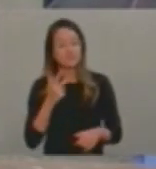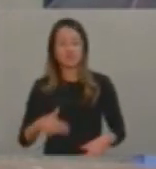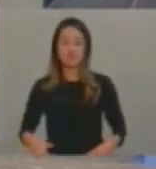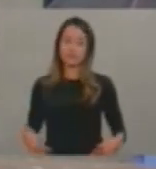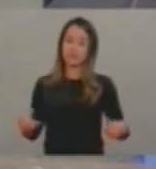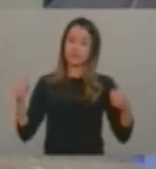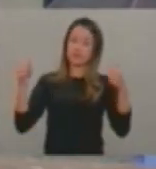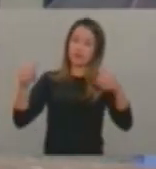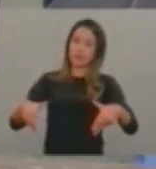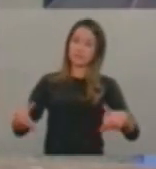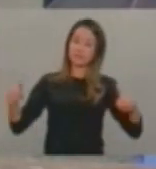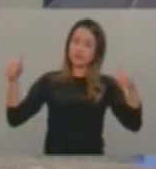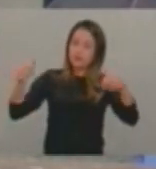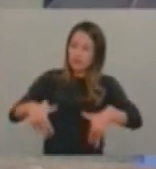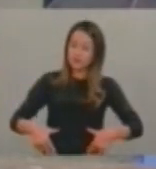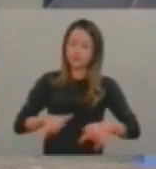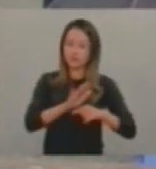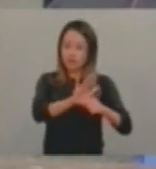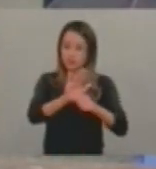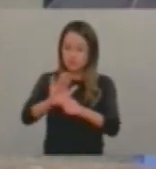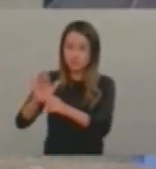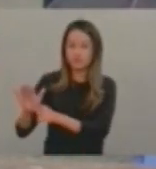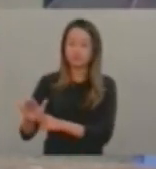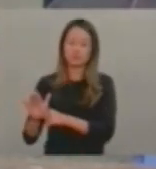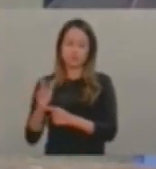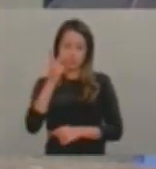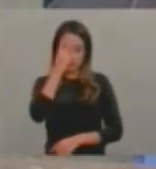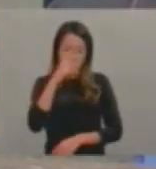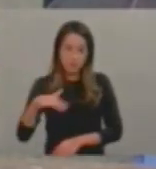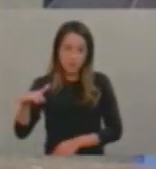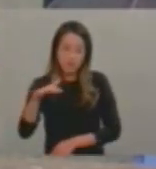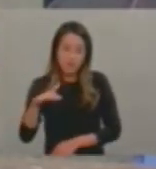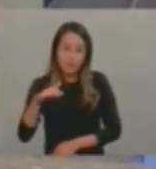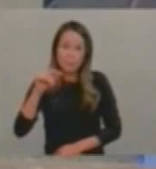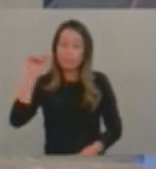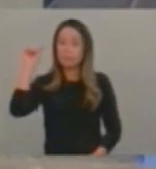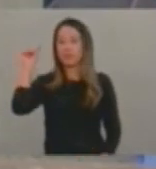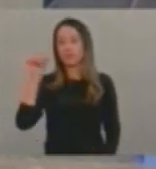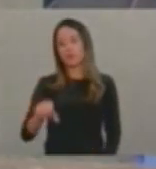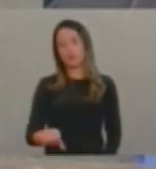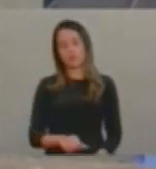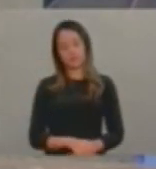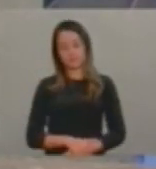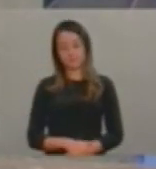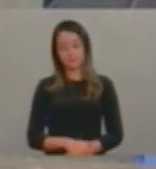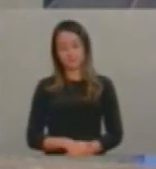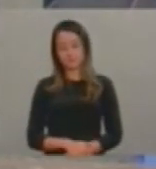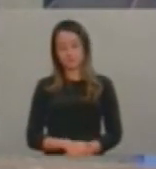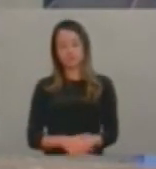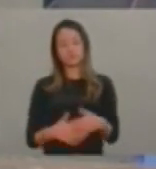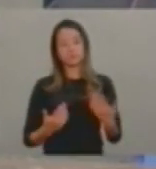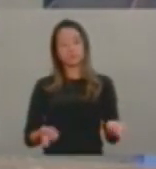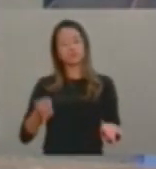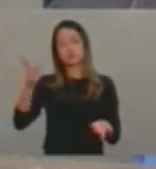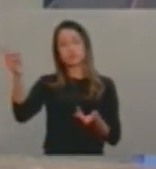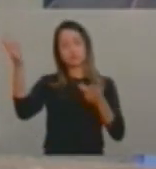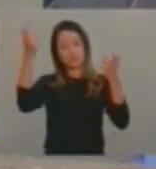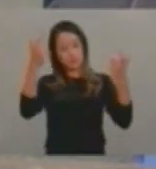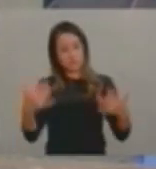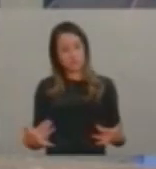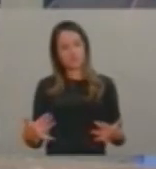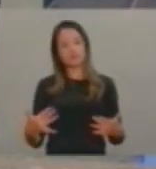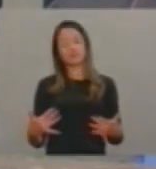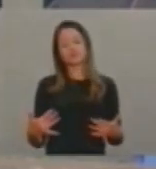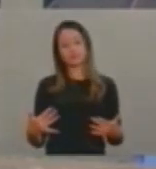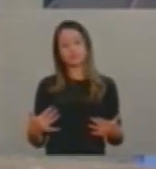está contribuindo com o emprego através dos investimentos que ele faz. A crise seria maior em termos de estado do Ceará. Quando Vossa Excelência fala em termos de reajuste de servidores